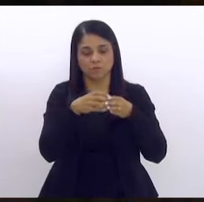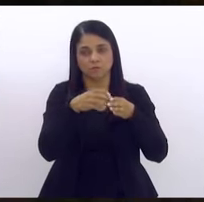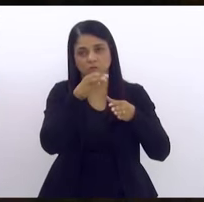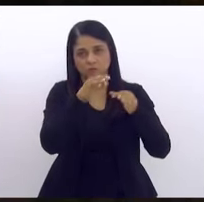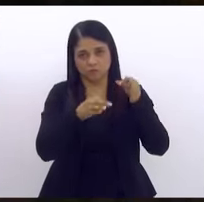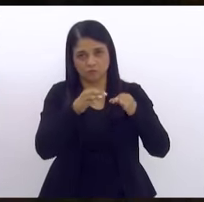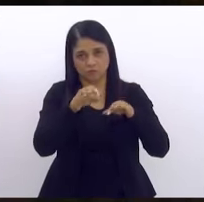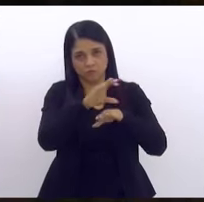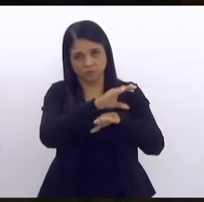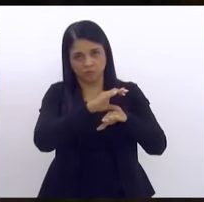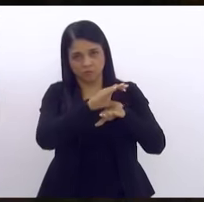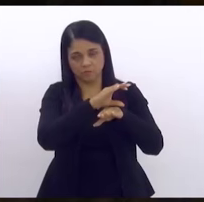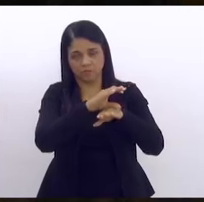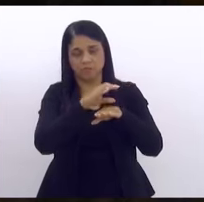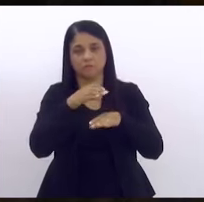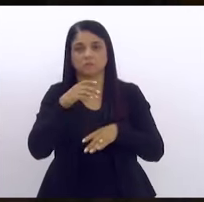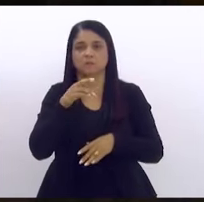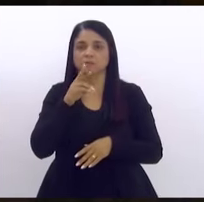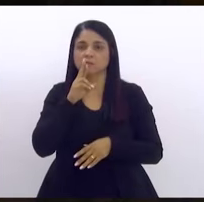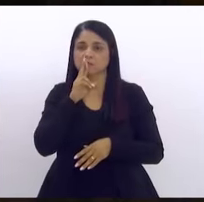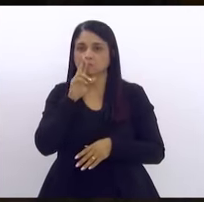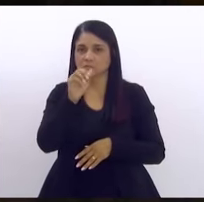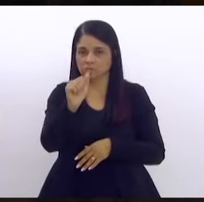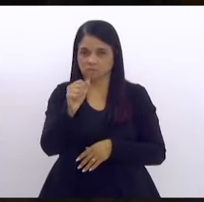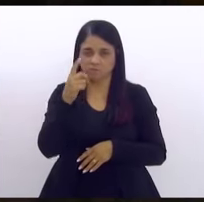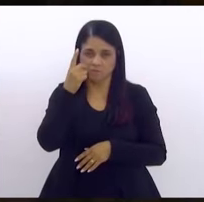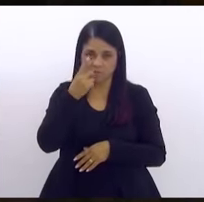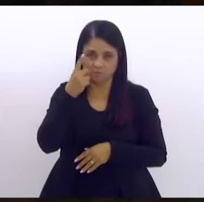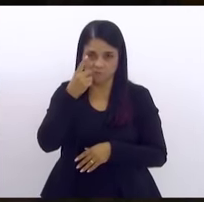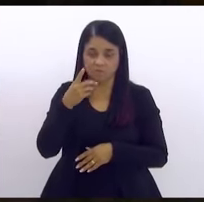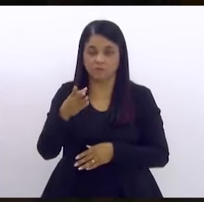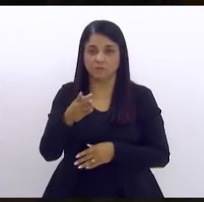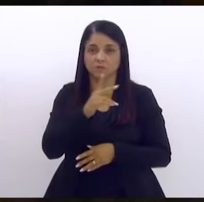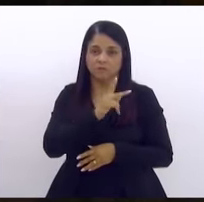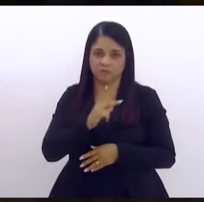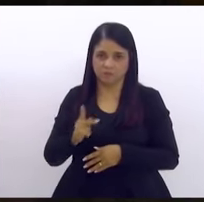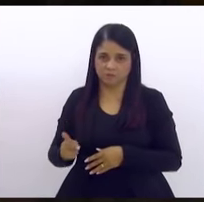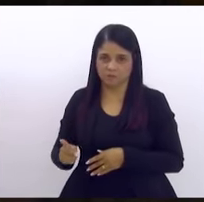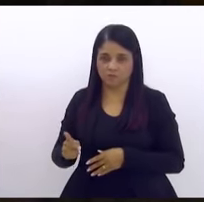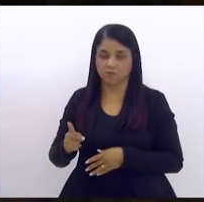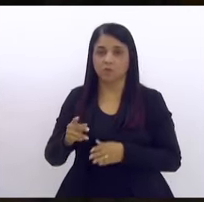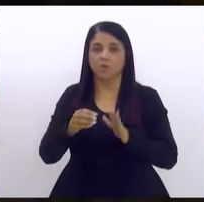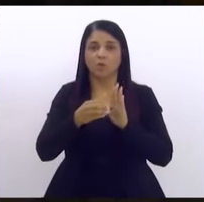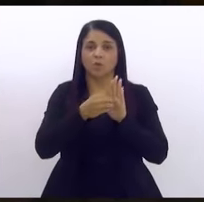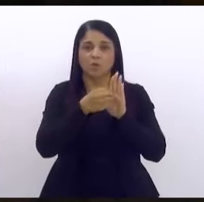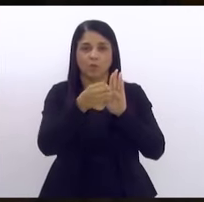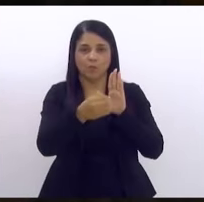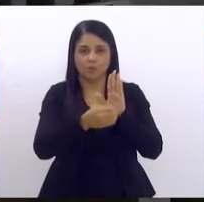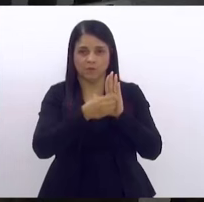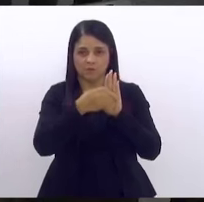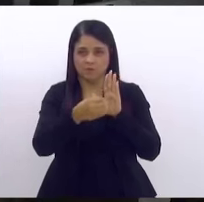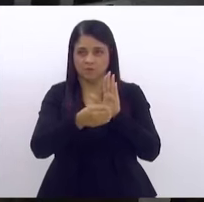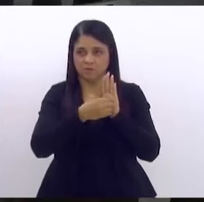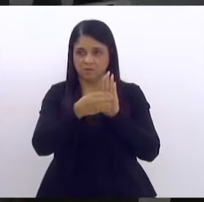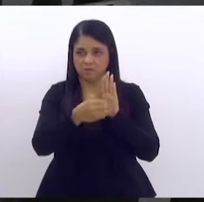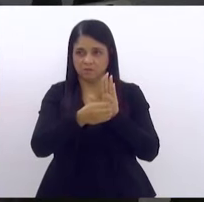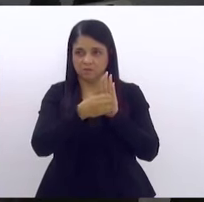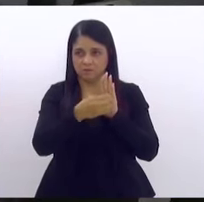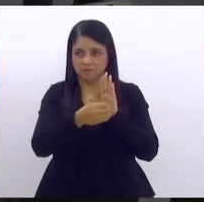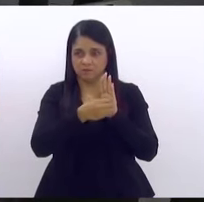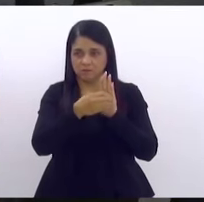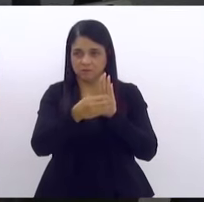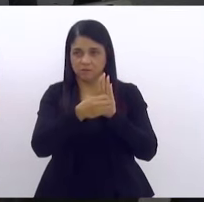nobre deputado Rodrigo Amorim. Senhor presidente, o parecer, achamos aqui